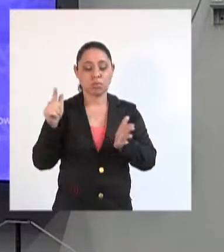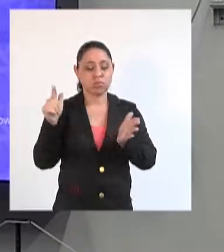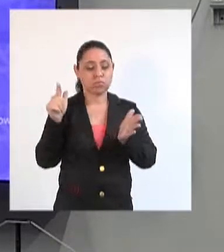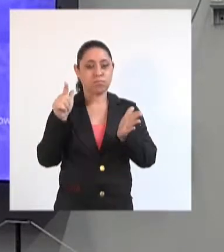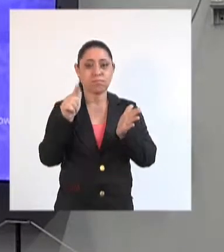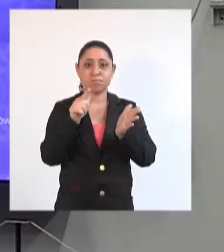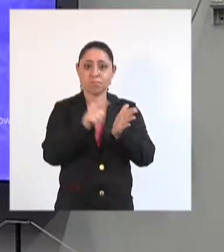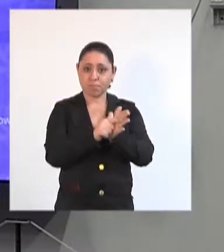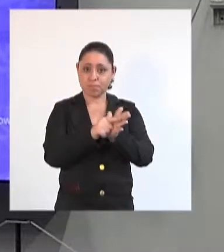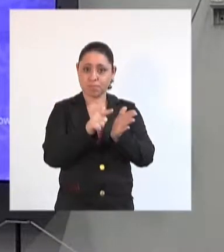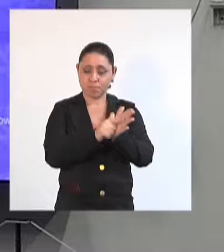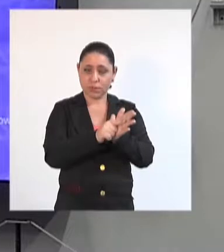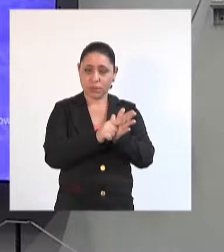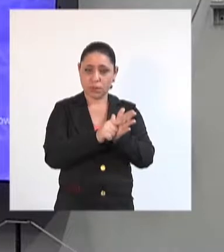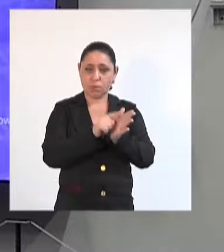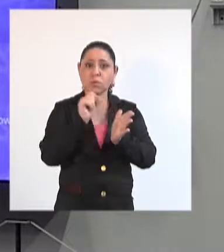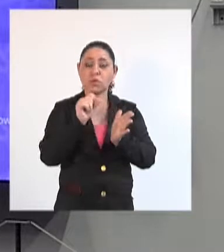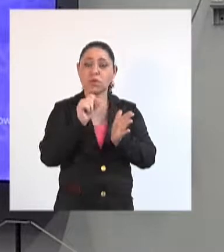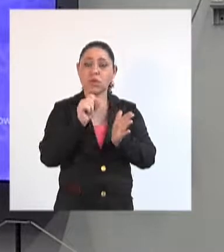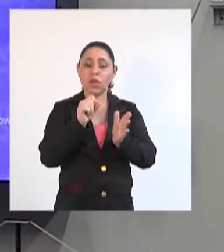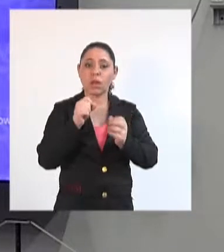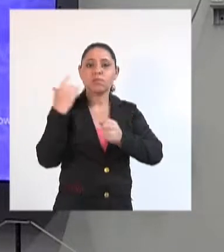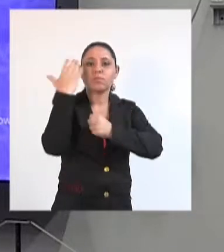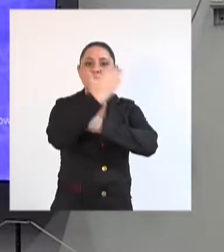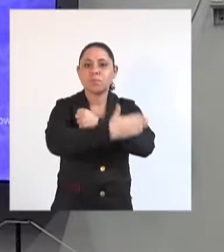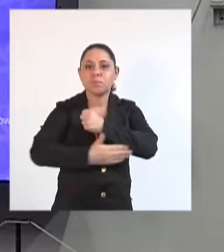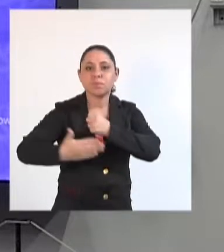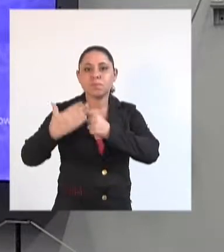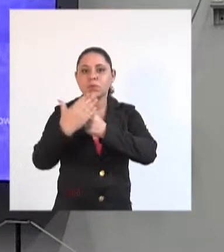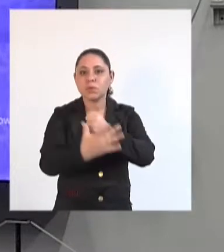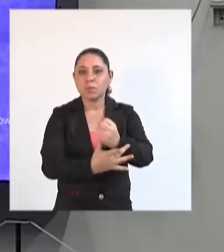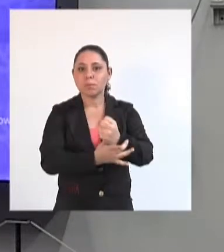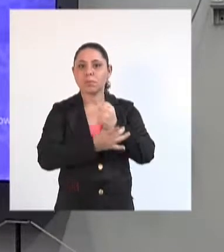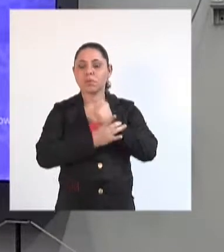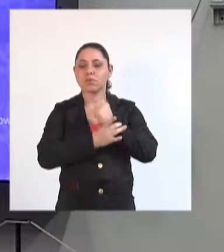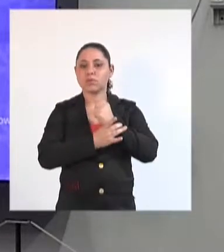documento justamente para proteger, né, essa questão dos